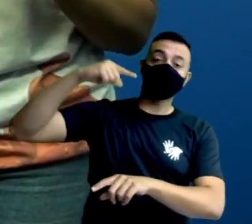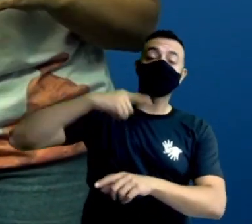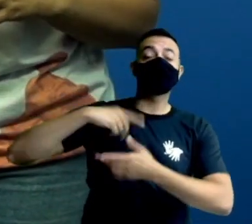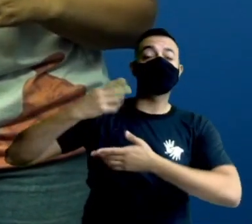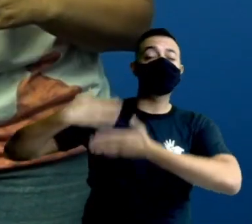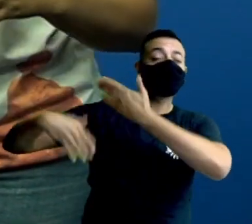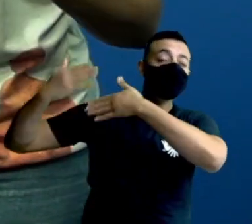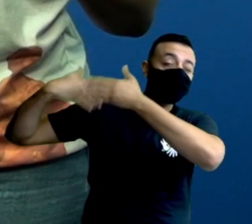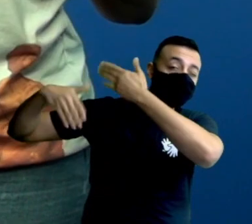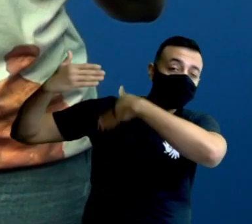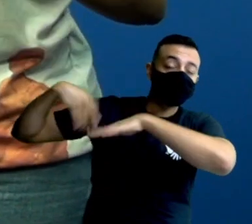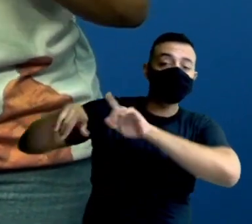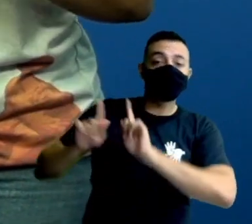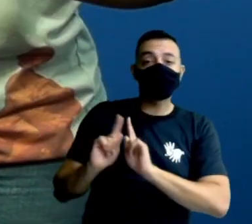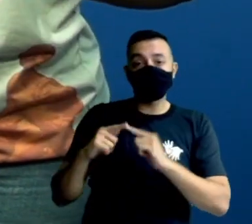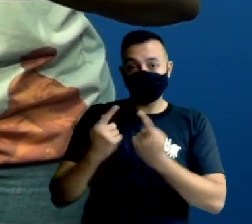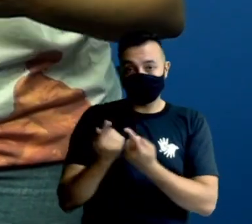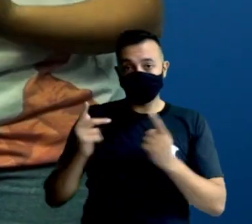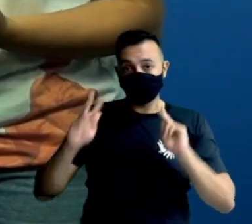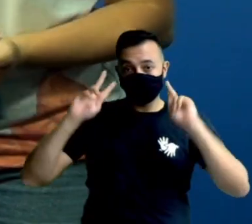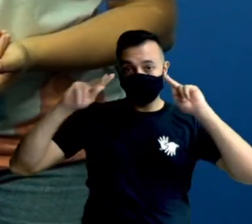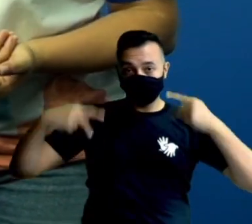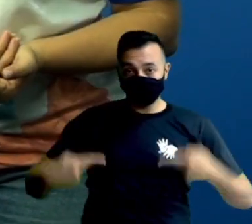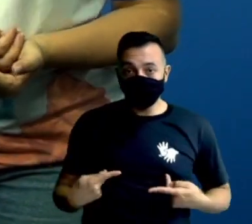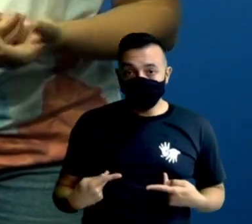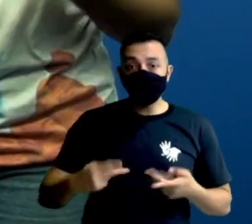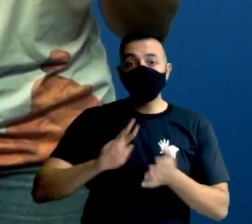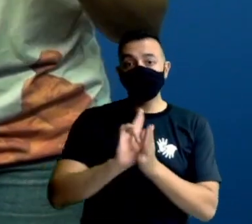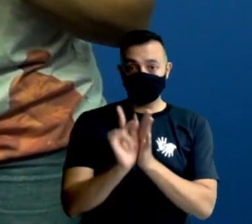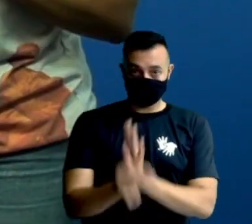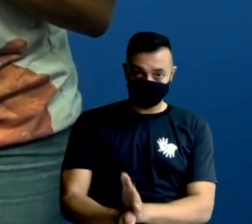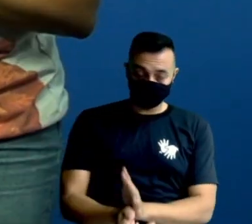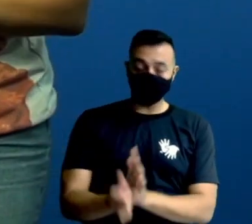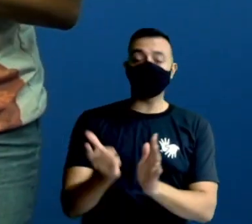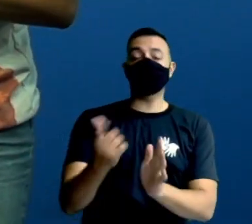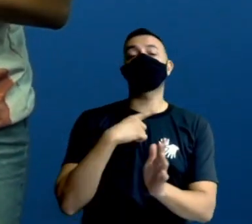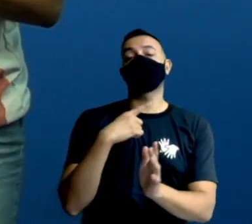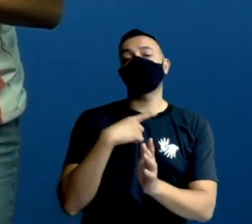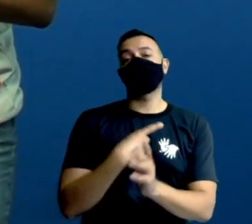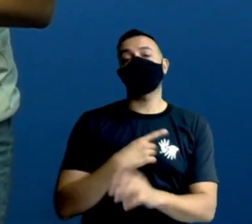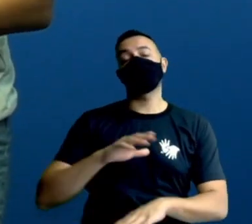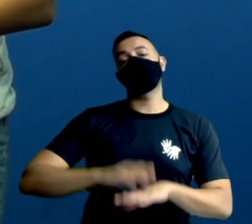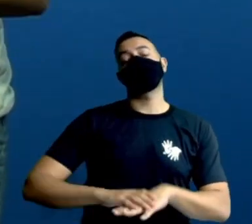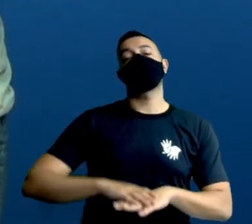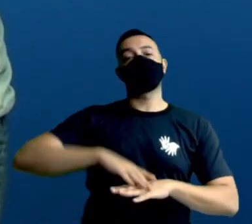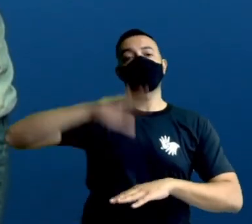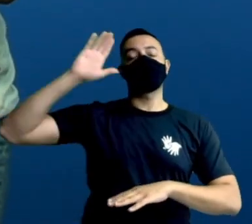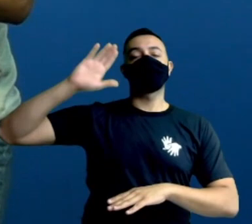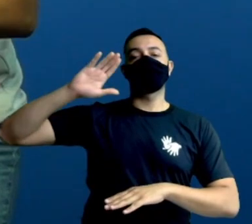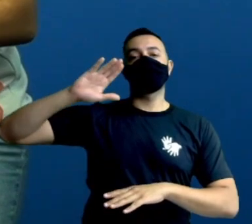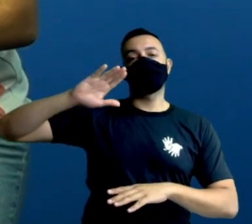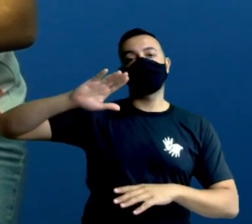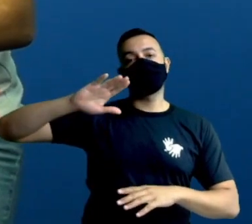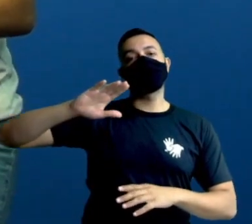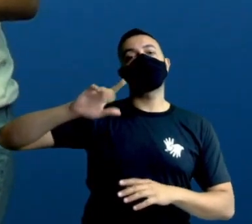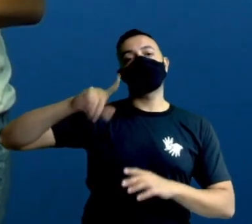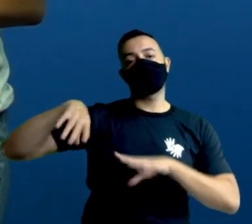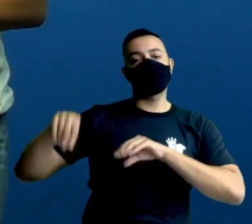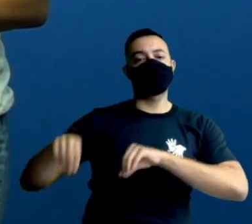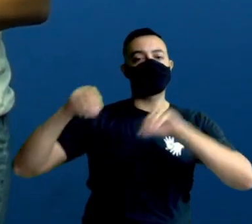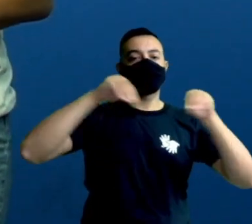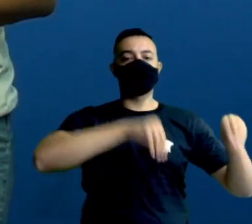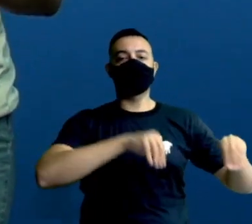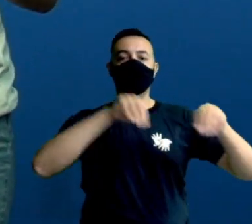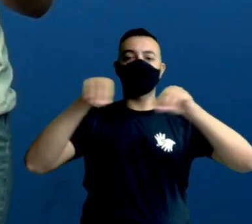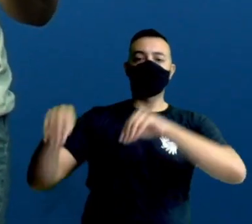nossos antepassados, os grupos humanos, as diferentes espécies humanas, elas eram predominantemente nômades, ou